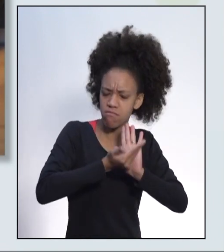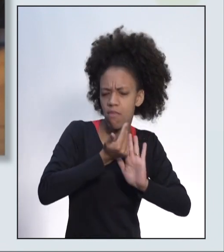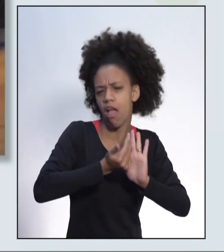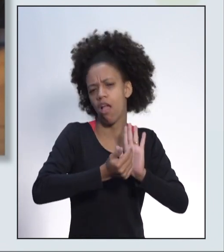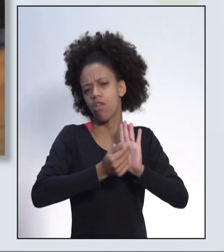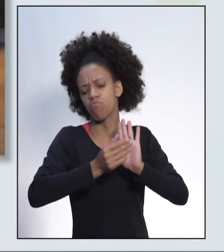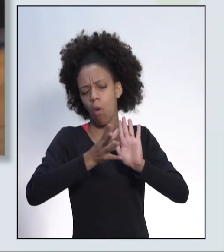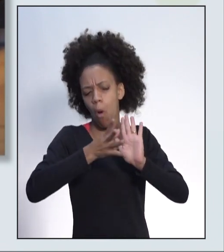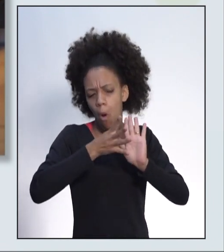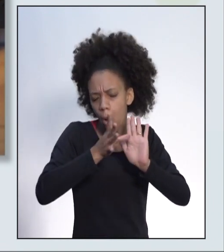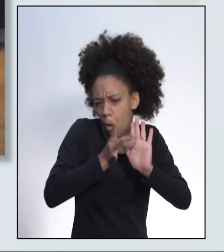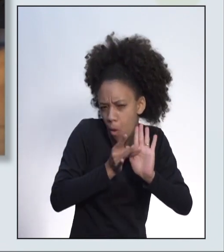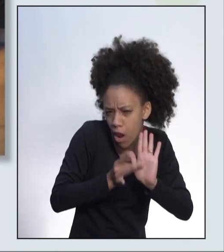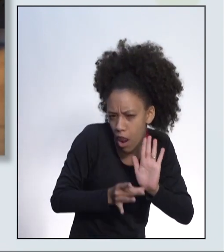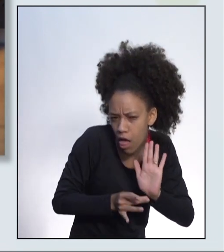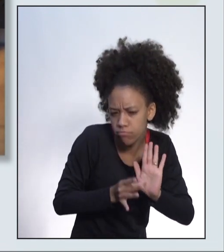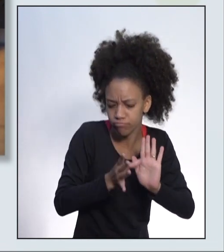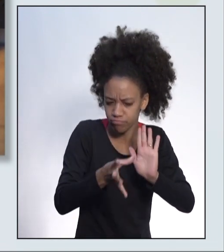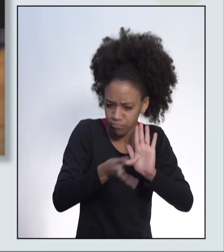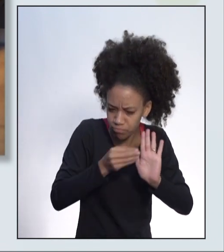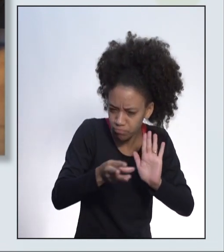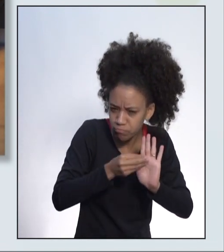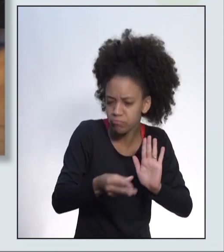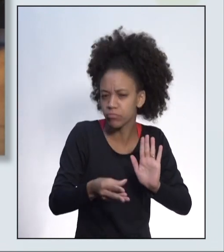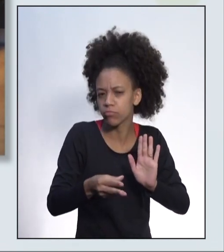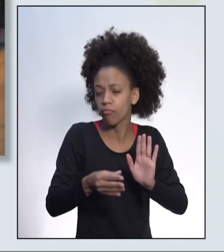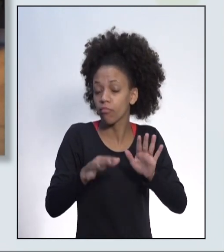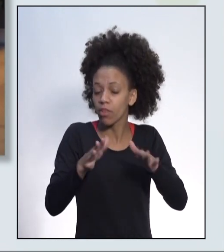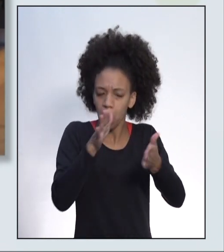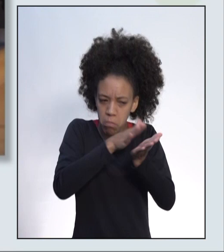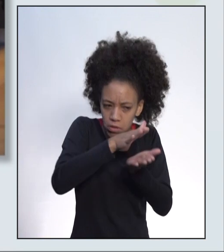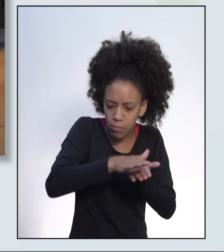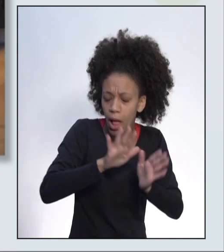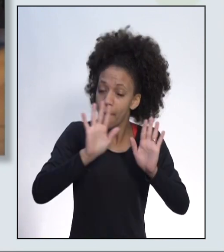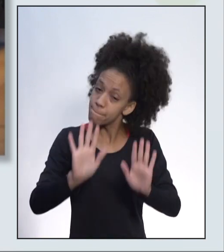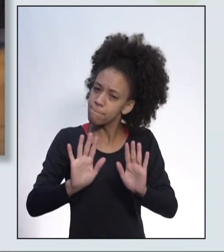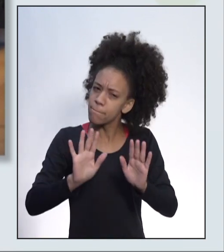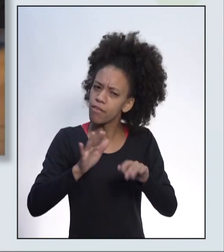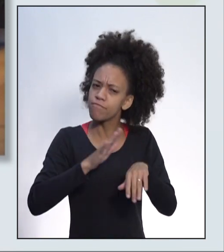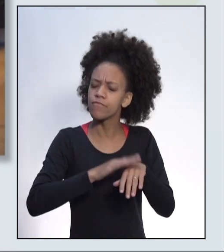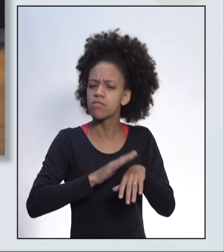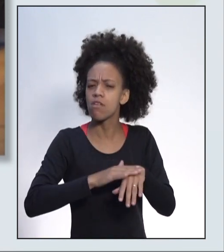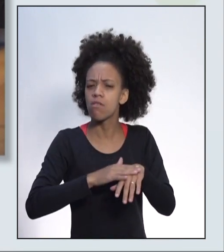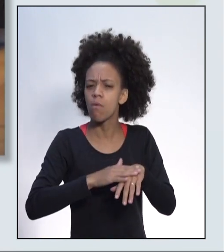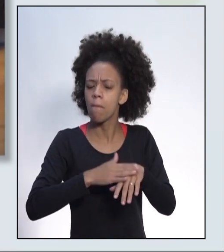impressões. Então, para fazer o meu, eu vou usar uma folha sulfite e esses materiais aqui.